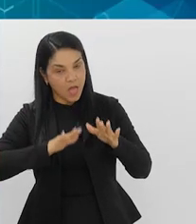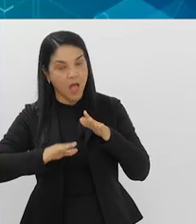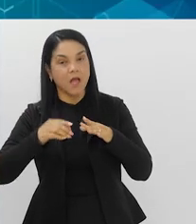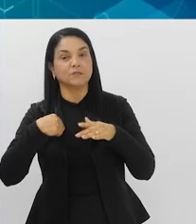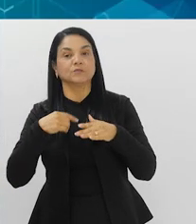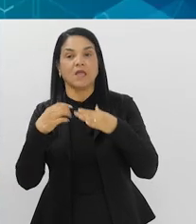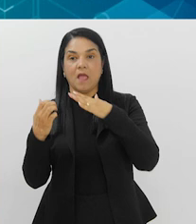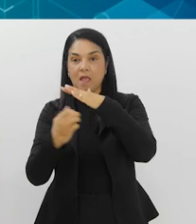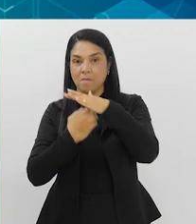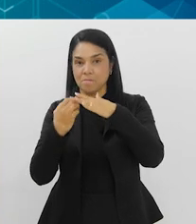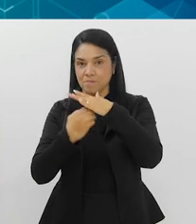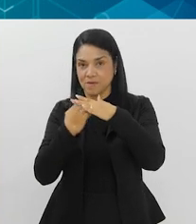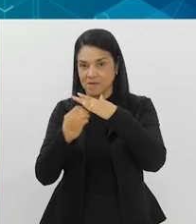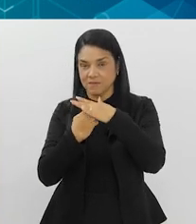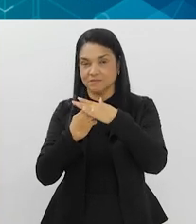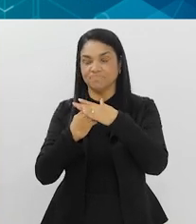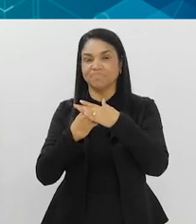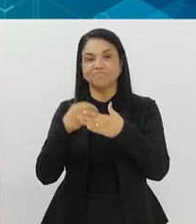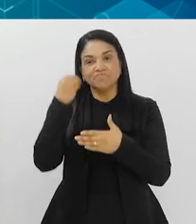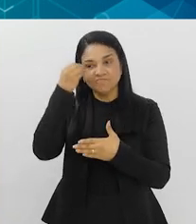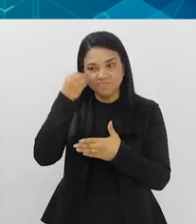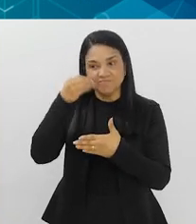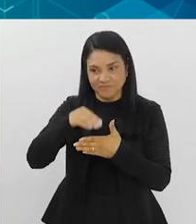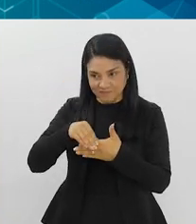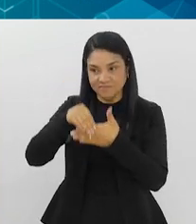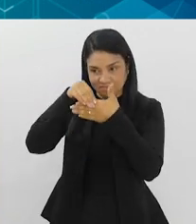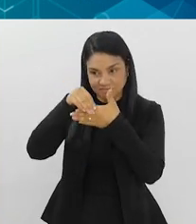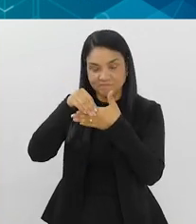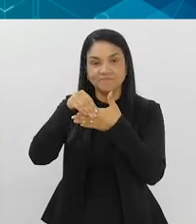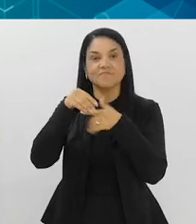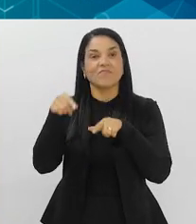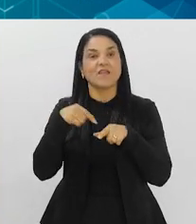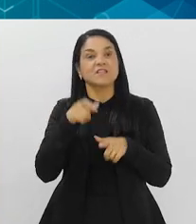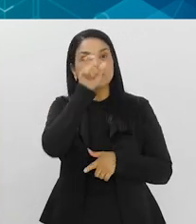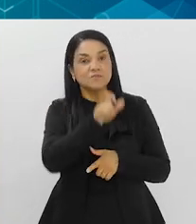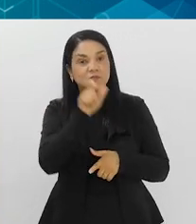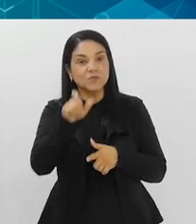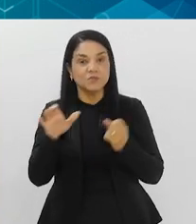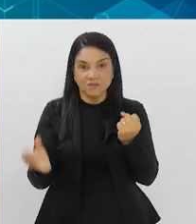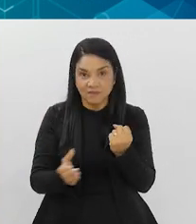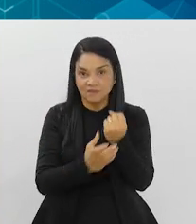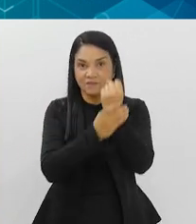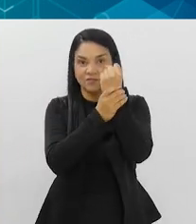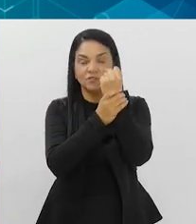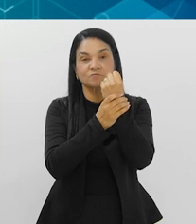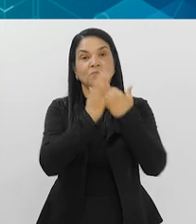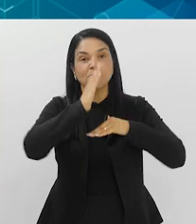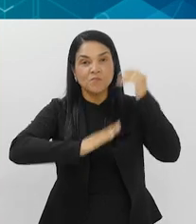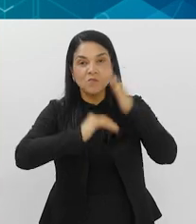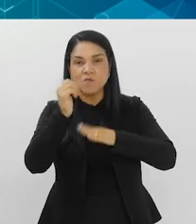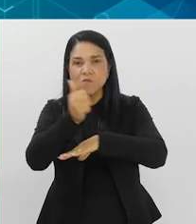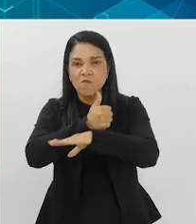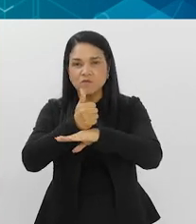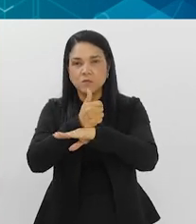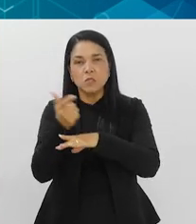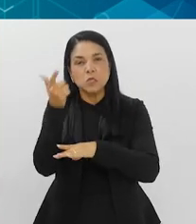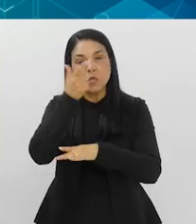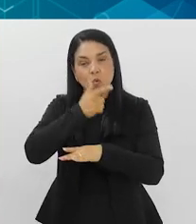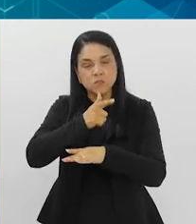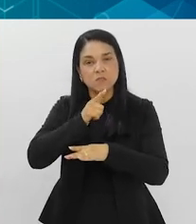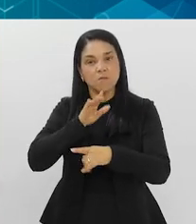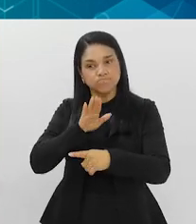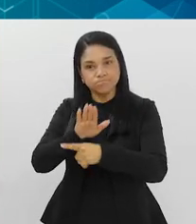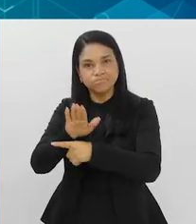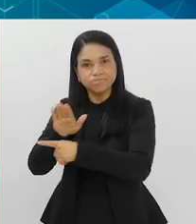muito grande que a For the Week Brasil, né, que a Semana de 4 Dias no Brasil tem, é de garantir que as pessoas consigam ter profissionais